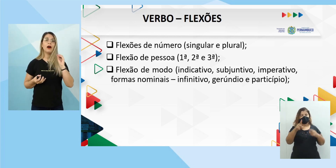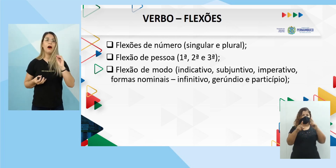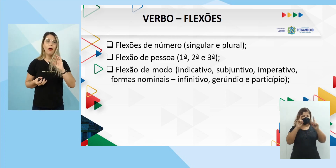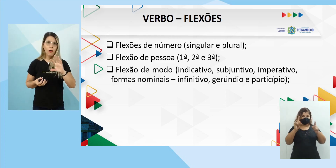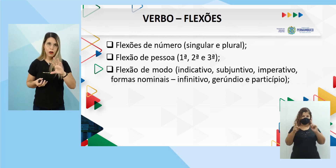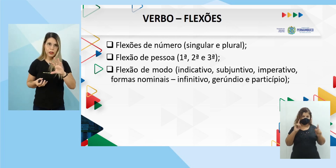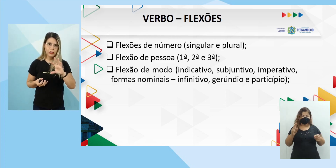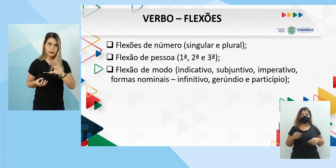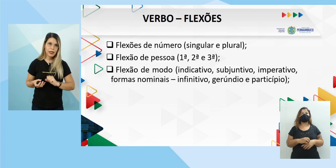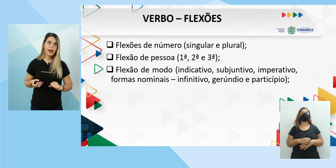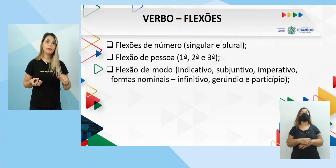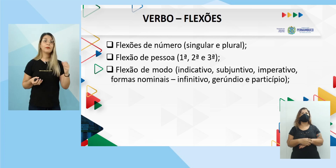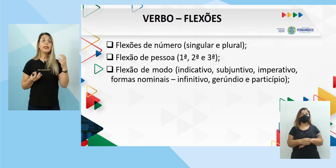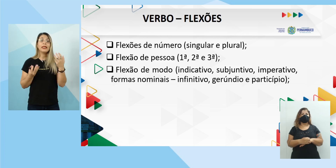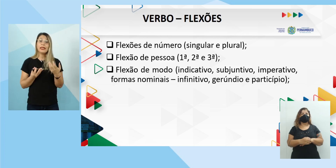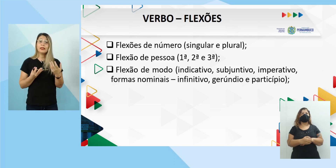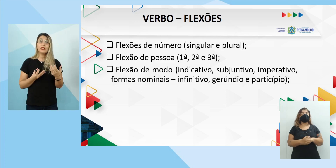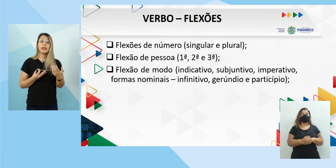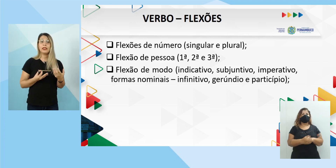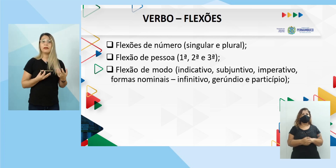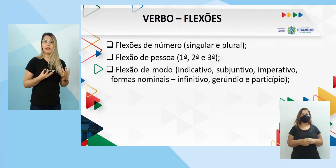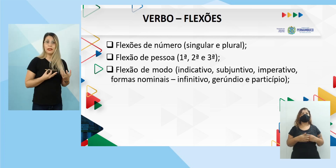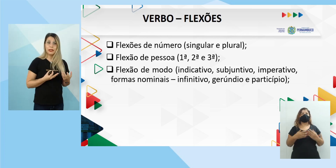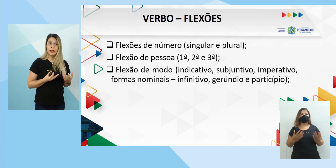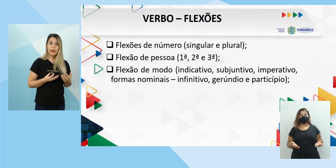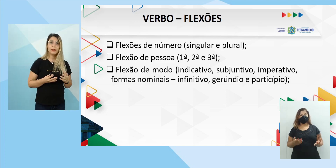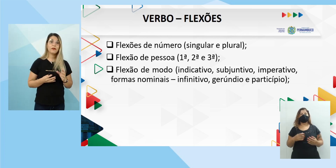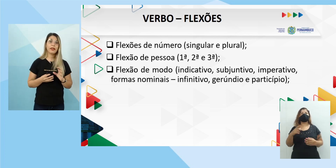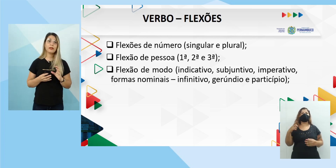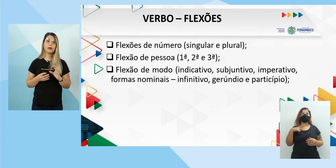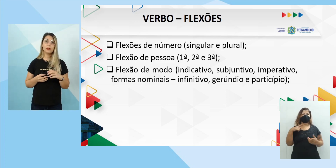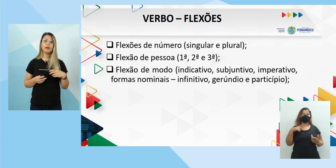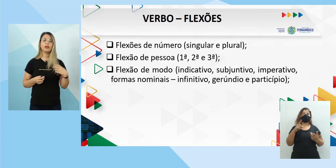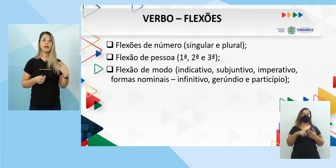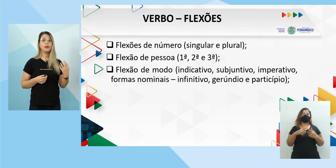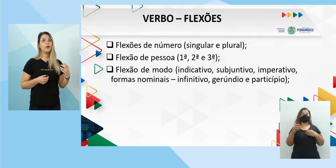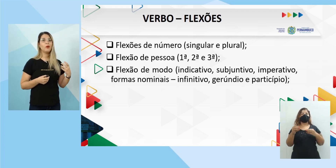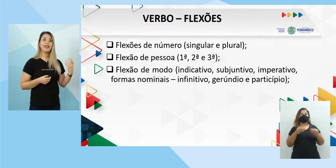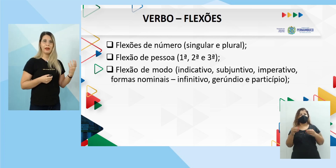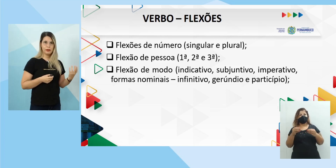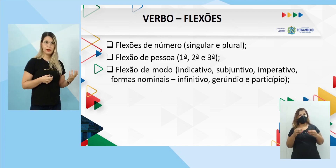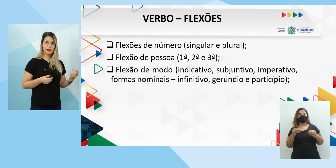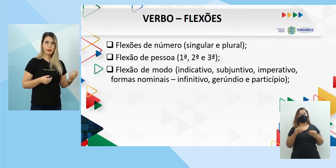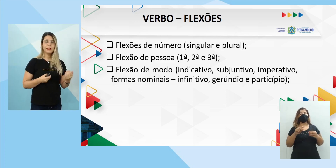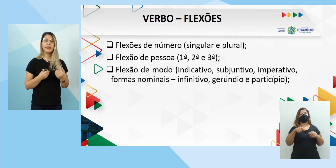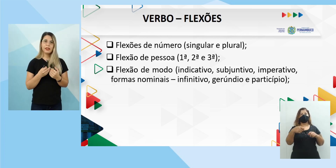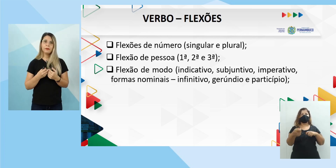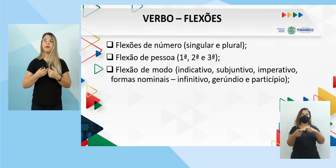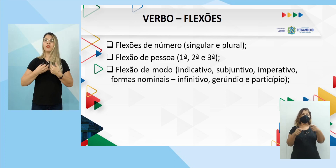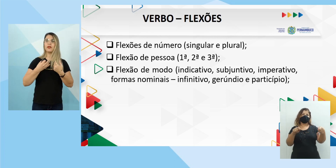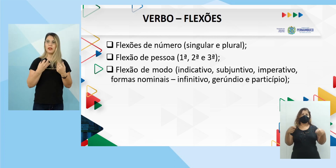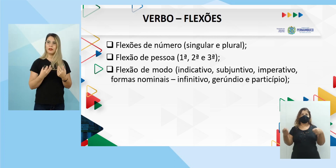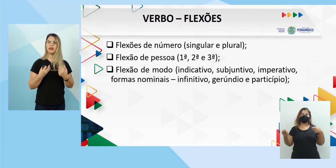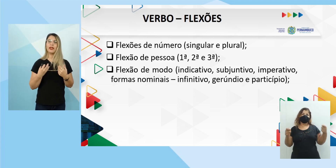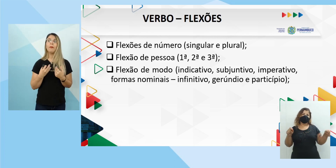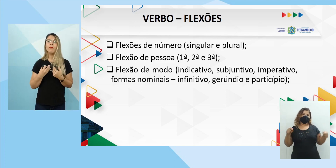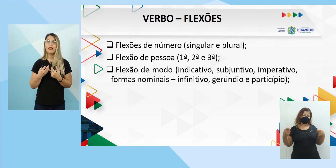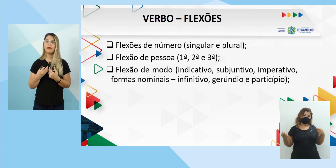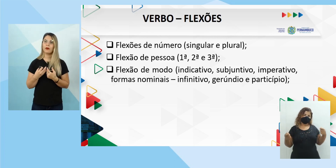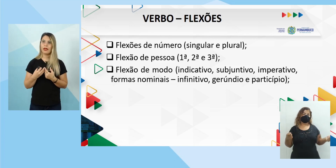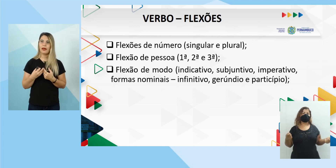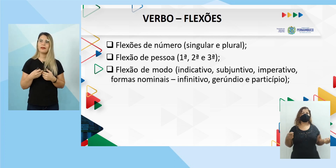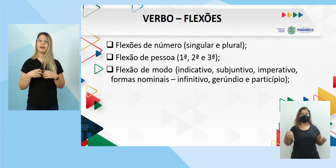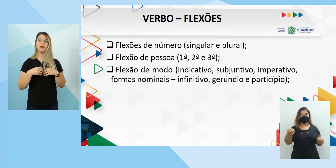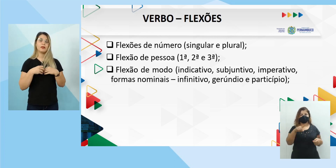indica ordem, tá? E a gente ainda vai ter as flexões nominais, que vocês